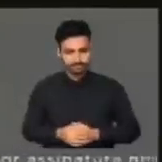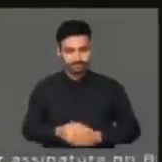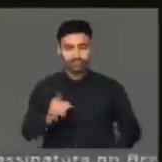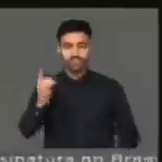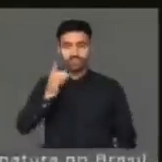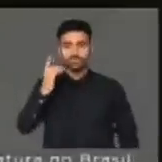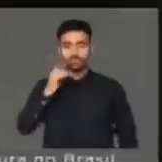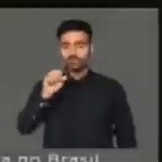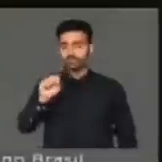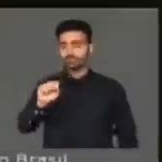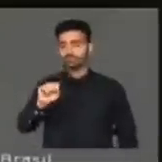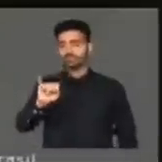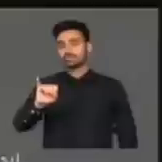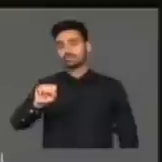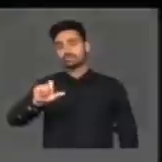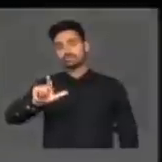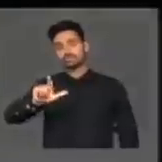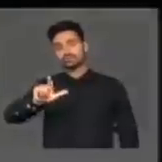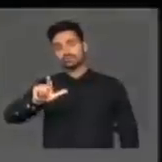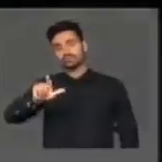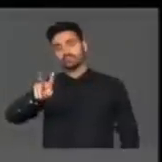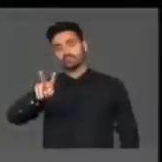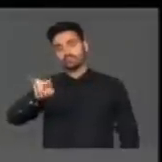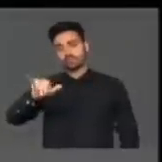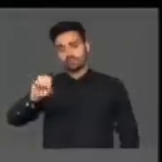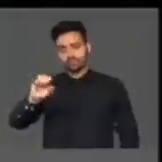Deputado Silvio Costa, do PT do B.